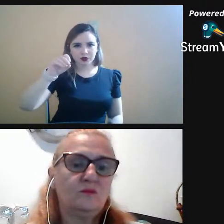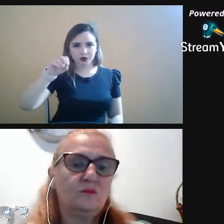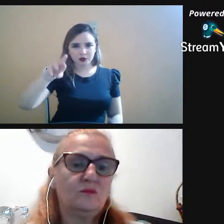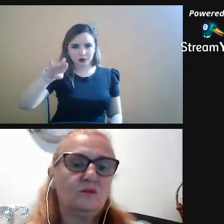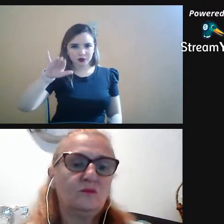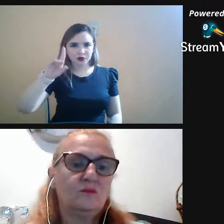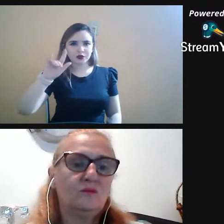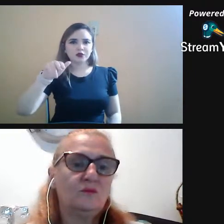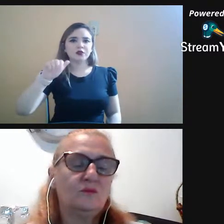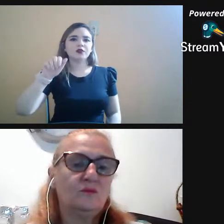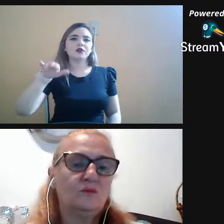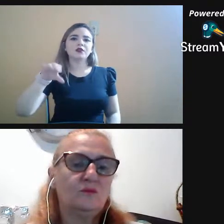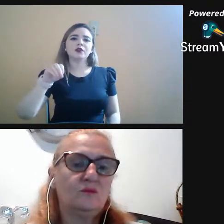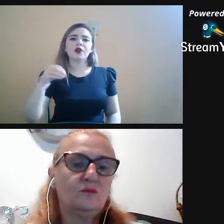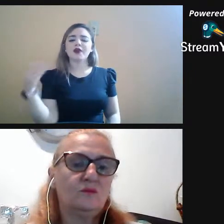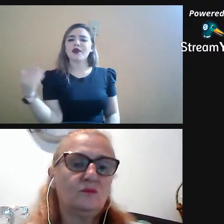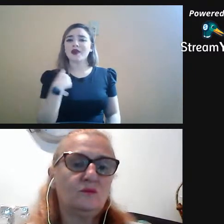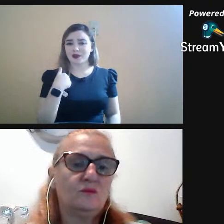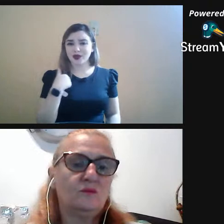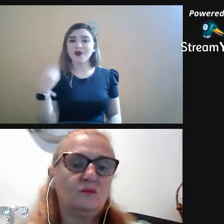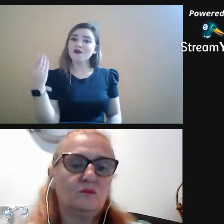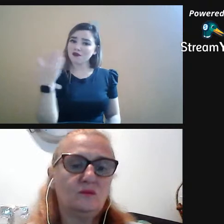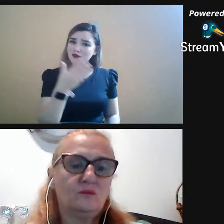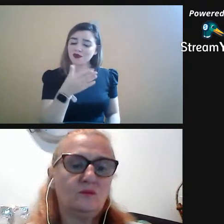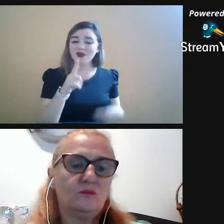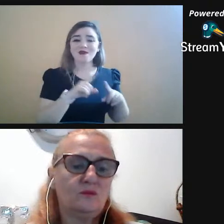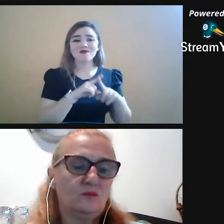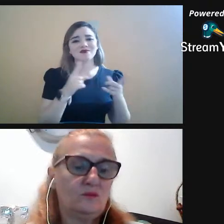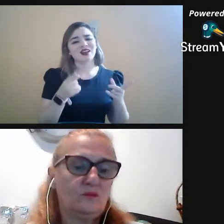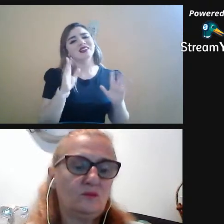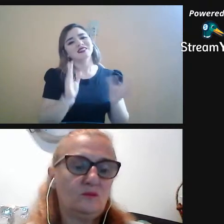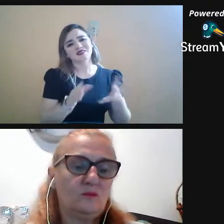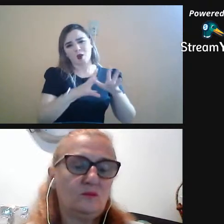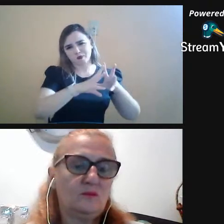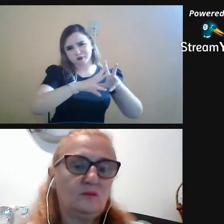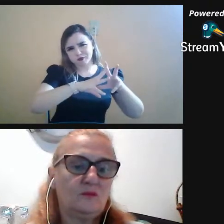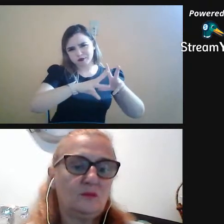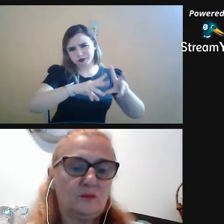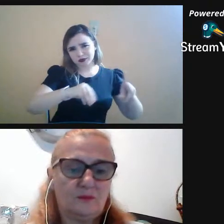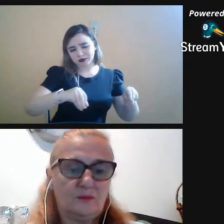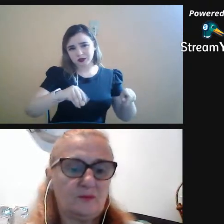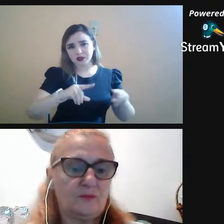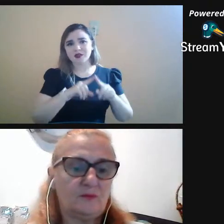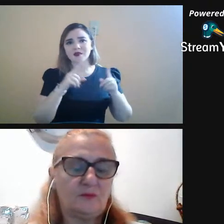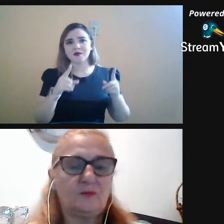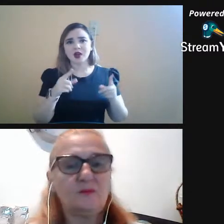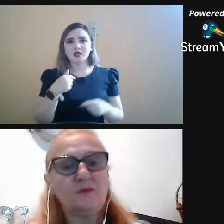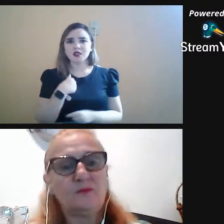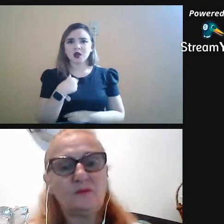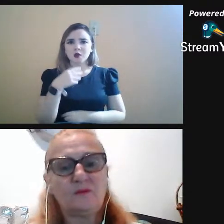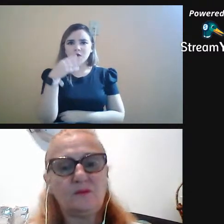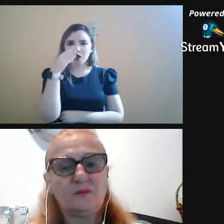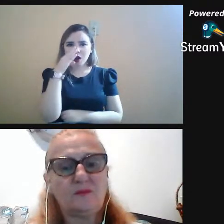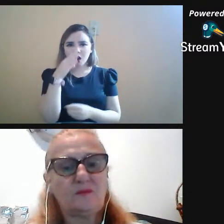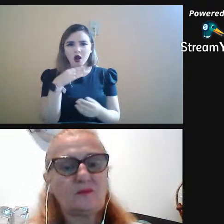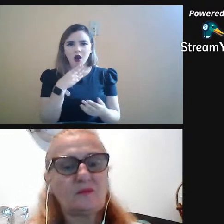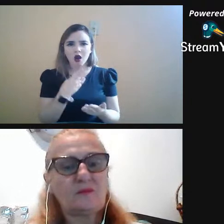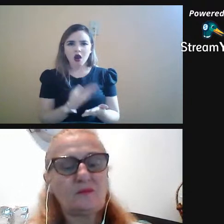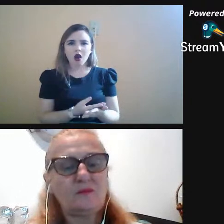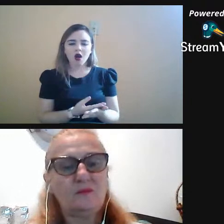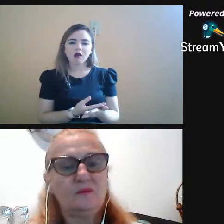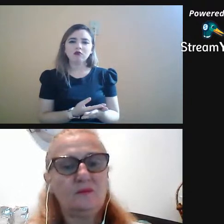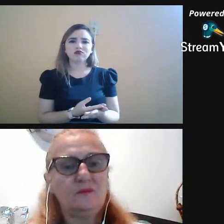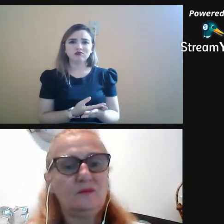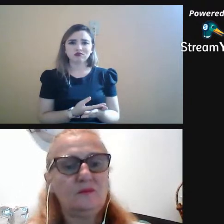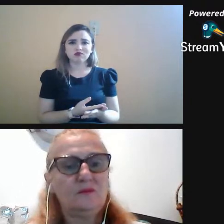já tinha sido desativado. Então, assim, e mesmo assim, eu fiquei chocada, porque o